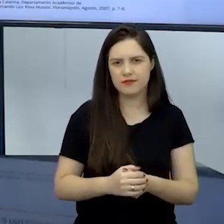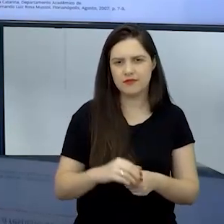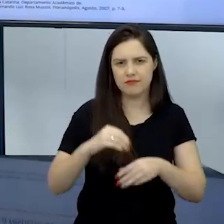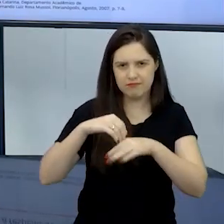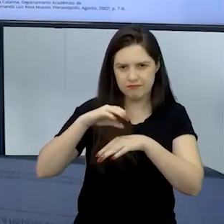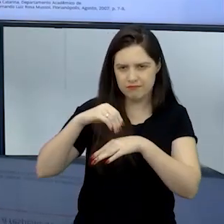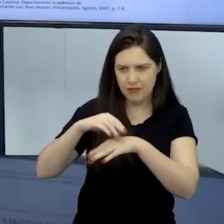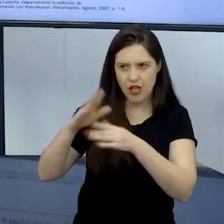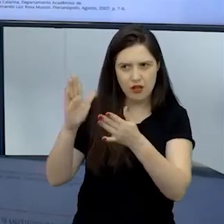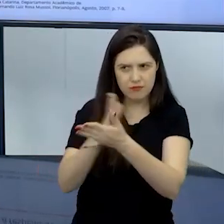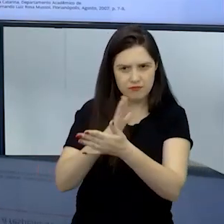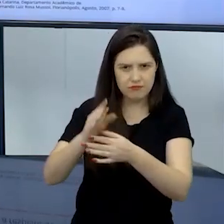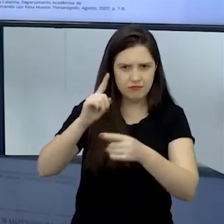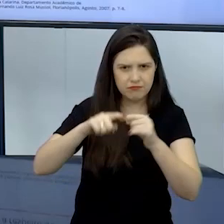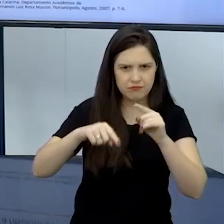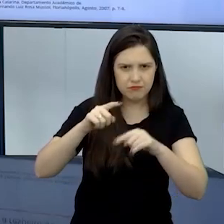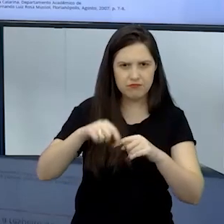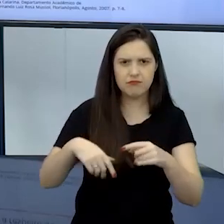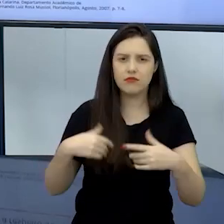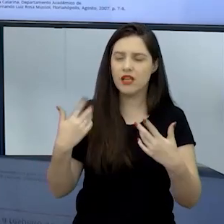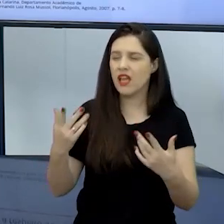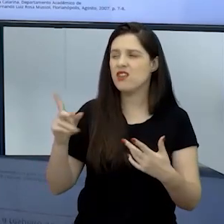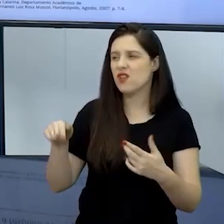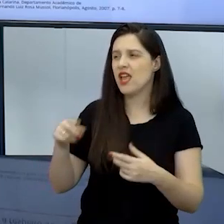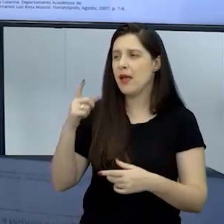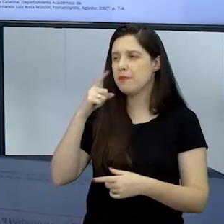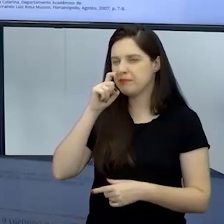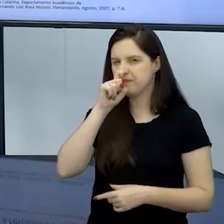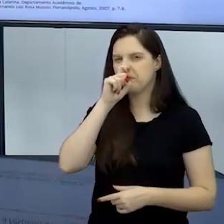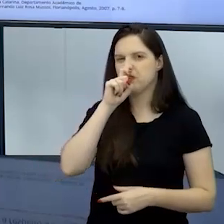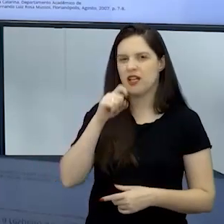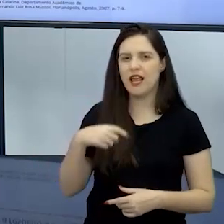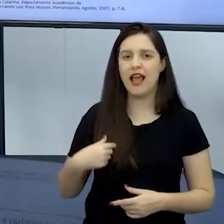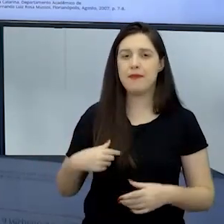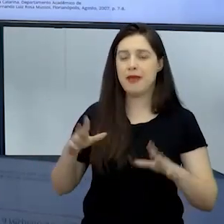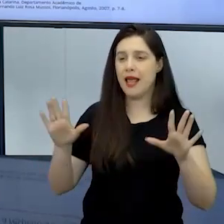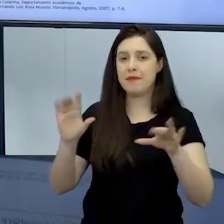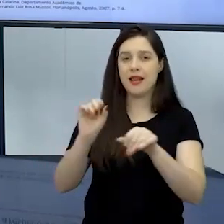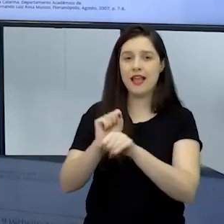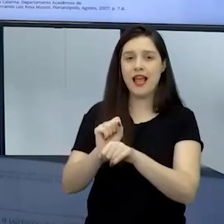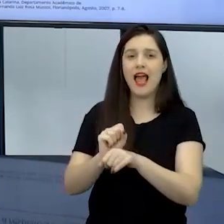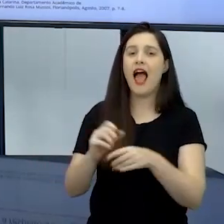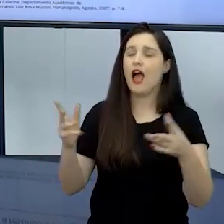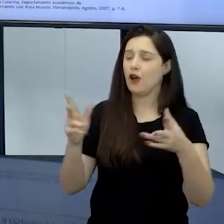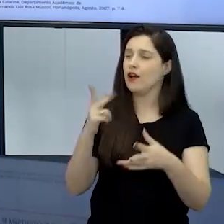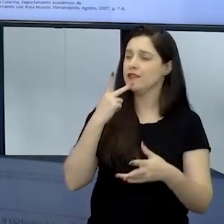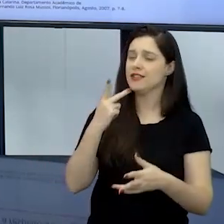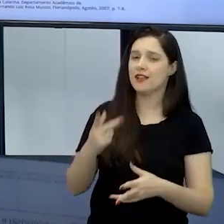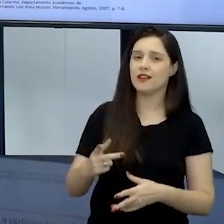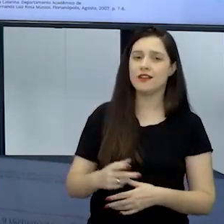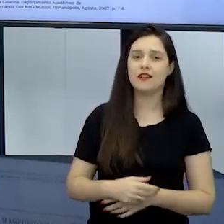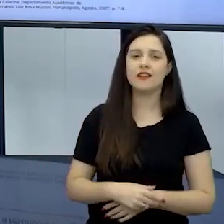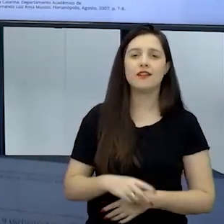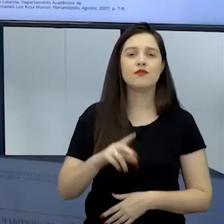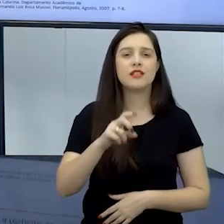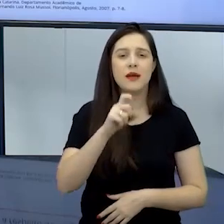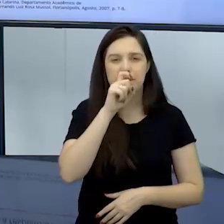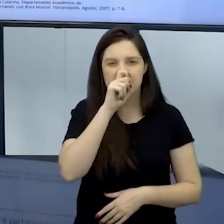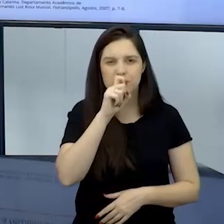alguns materiais, certo? Isso aí é bruxaria. É isso aí! Fala, Maria! Isso aí é